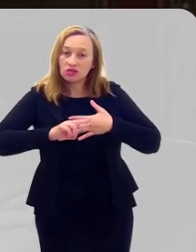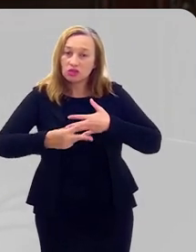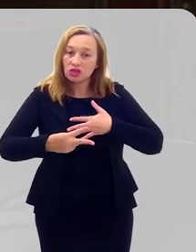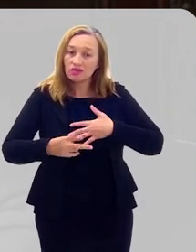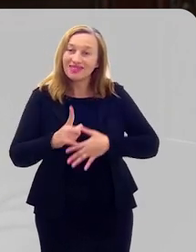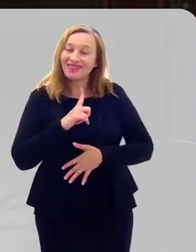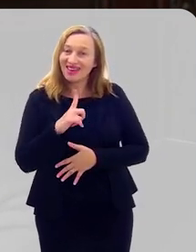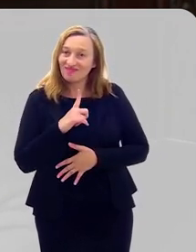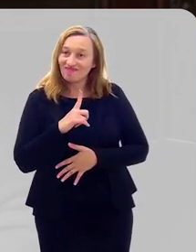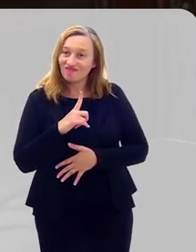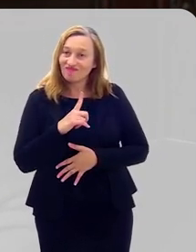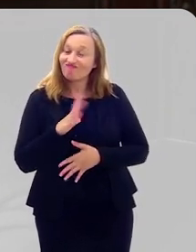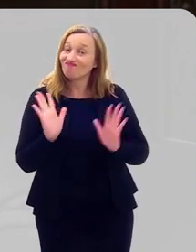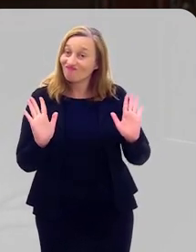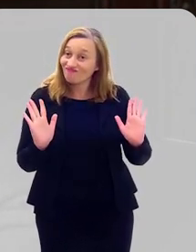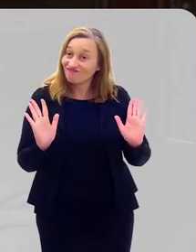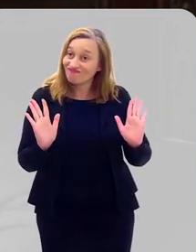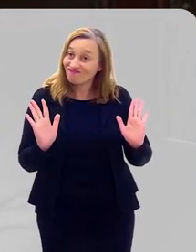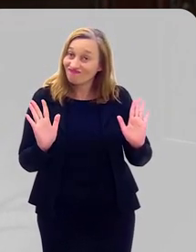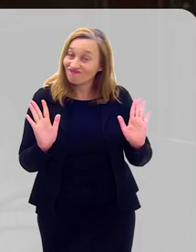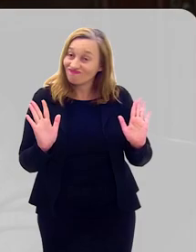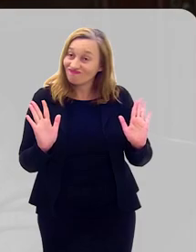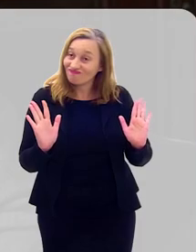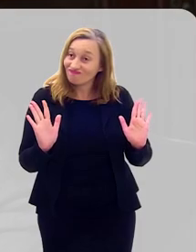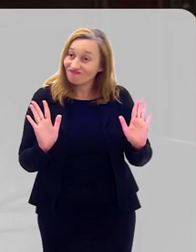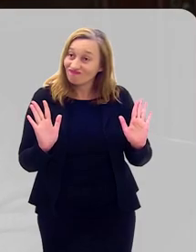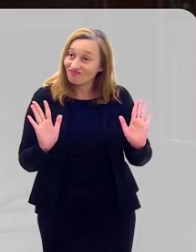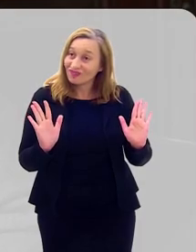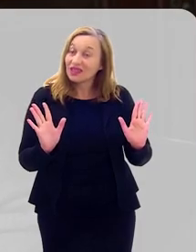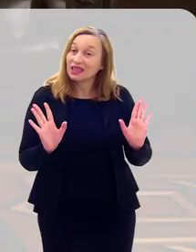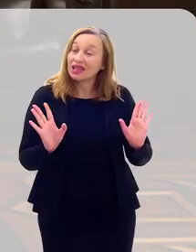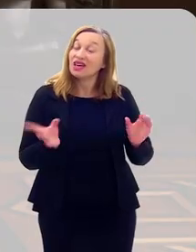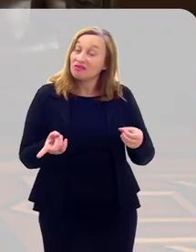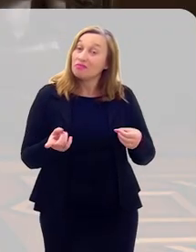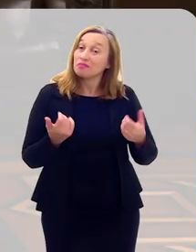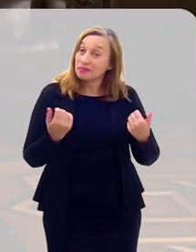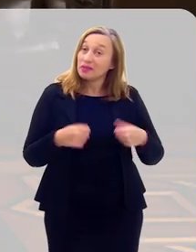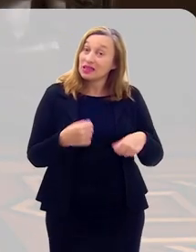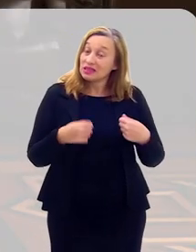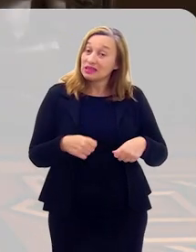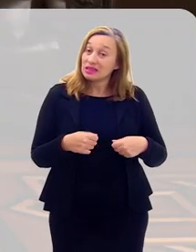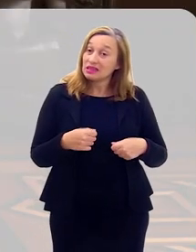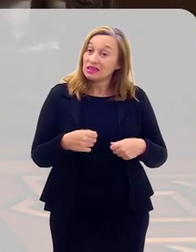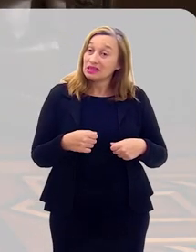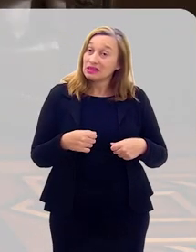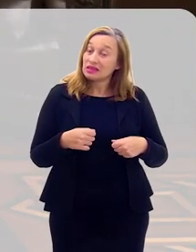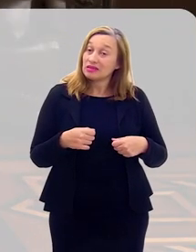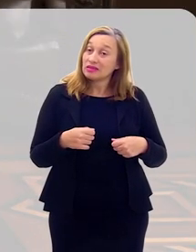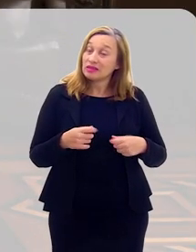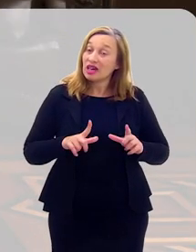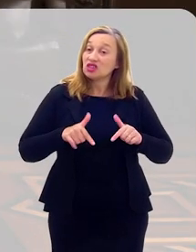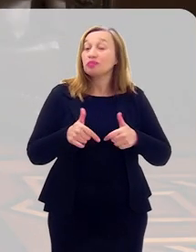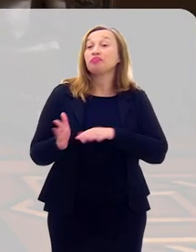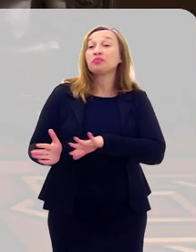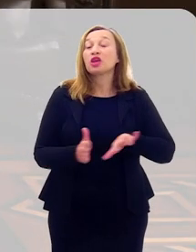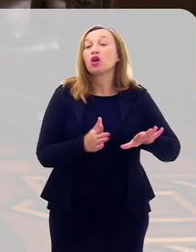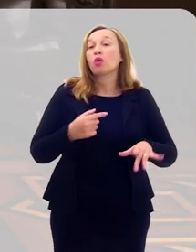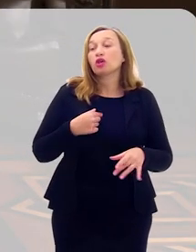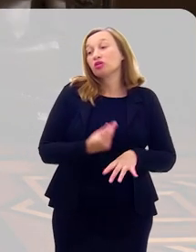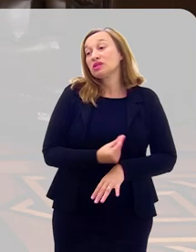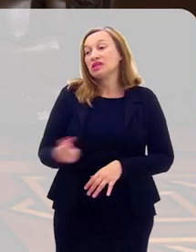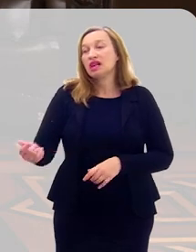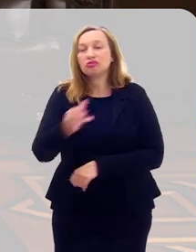consequências ficam. Elas existem. Né? Você e aí, planta espinhos, vai ter que retornar por eles, não tem como. Não tem jeito.